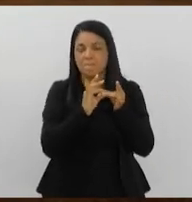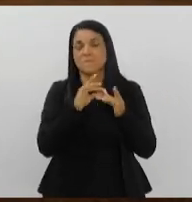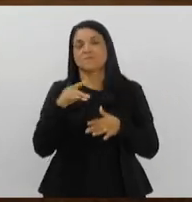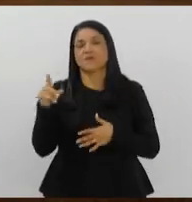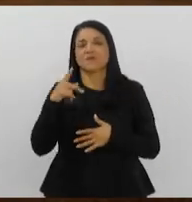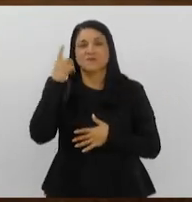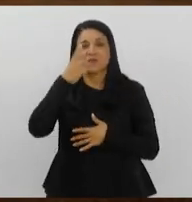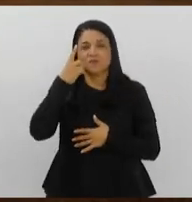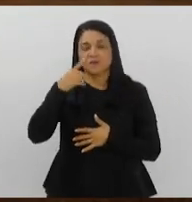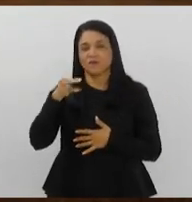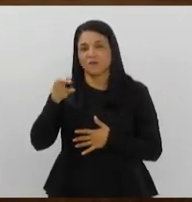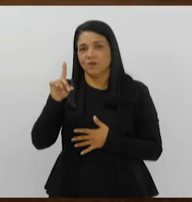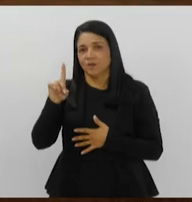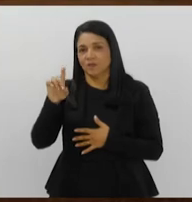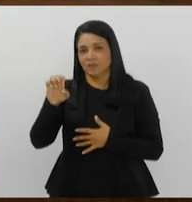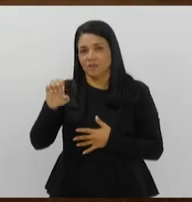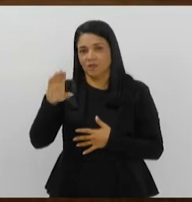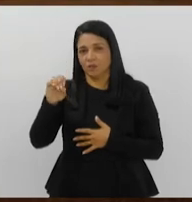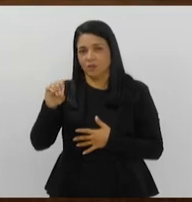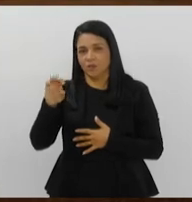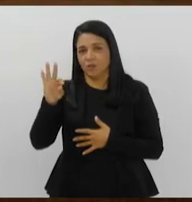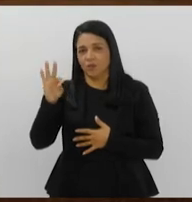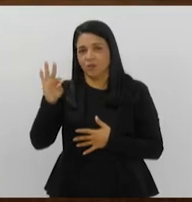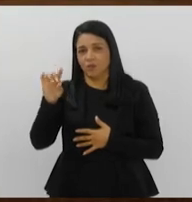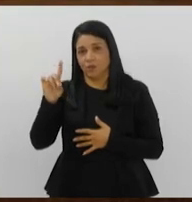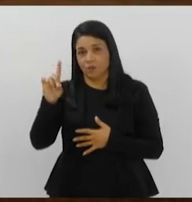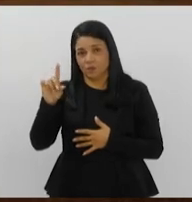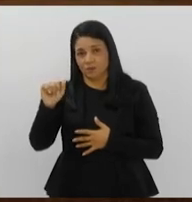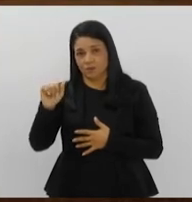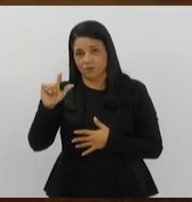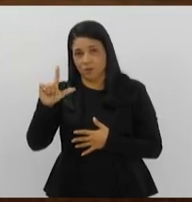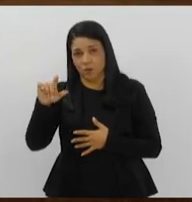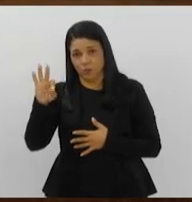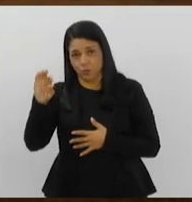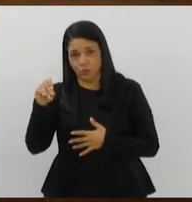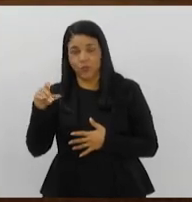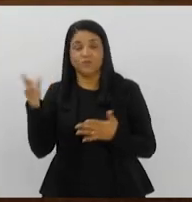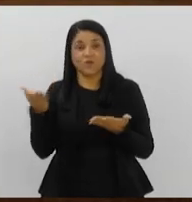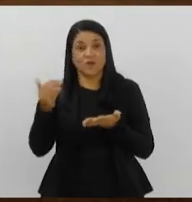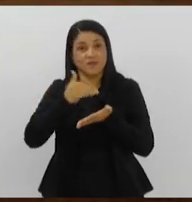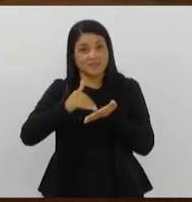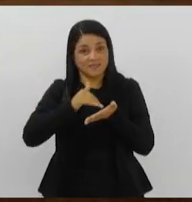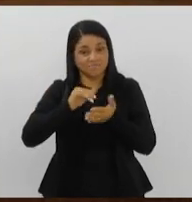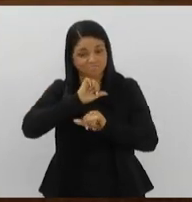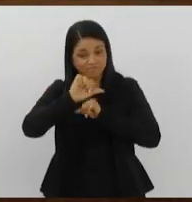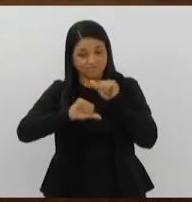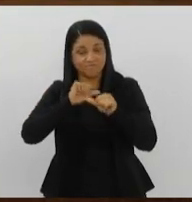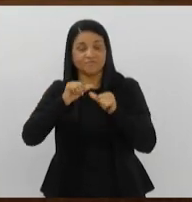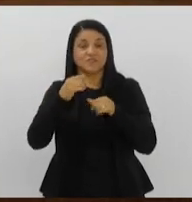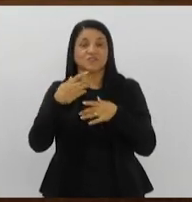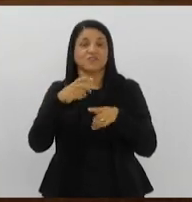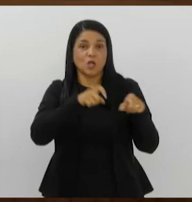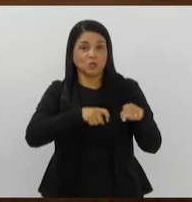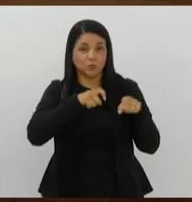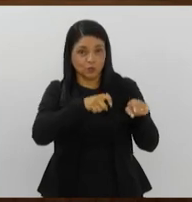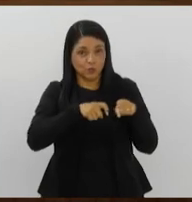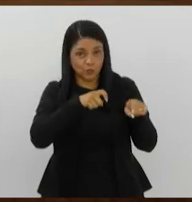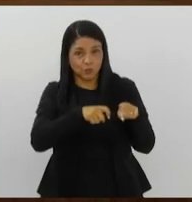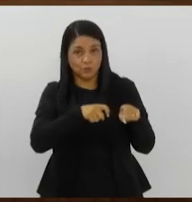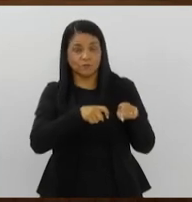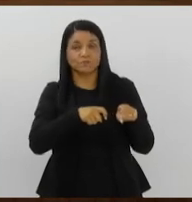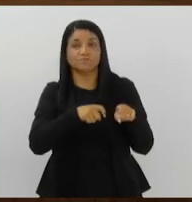Deodato, que agora, por felicidade nossa, é o secretário de Agricultura. Então, nós podemos acompanhar que chegue